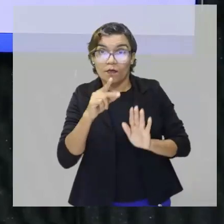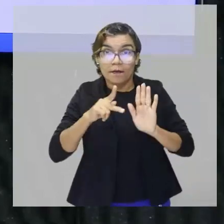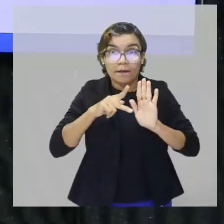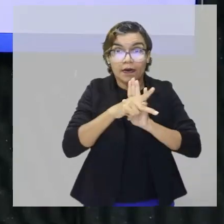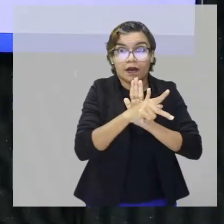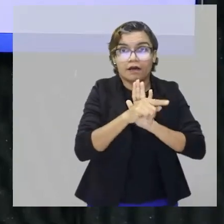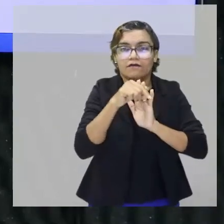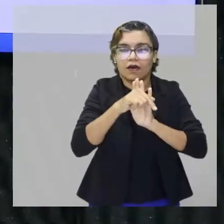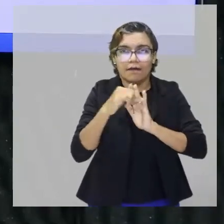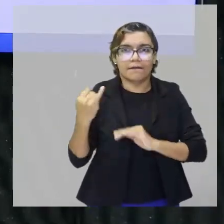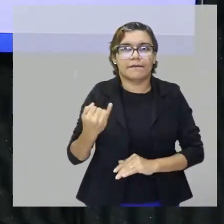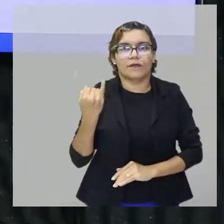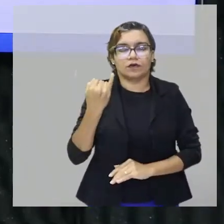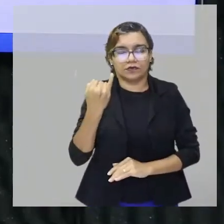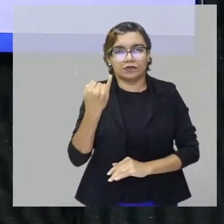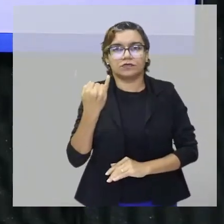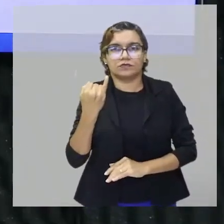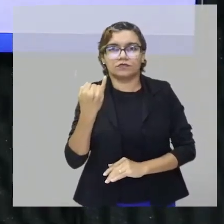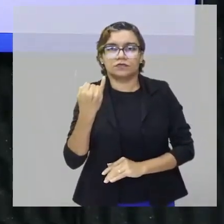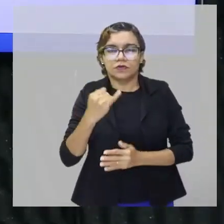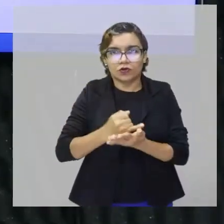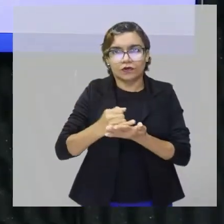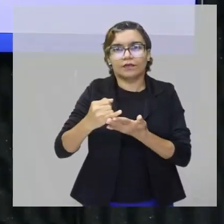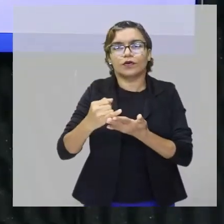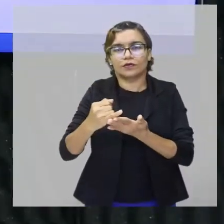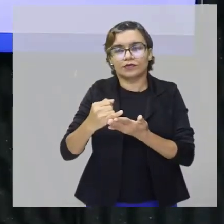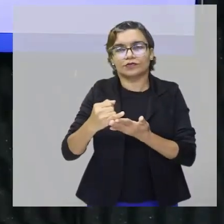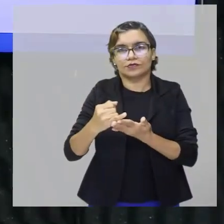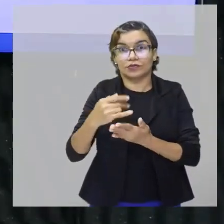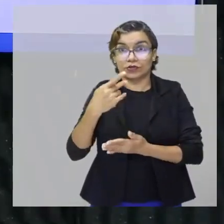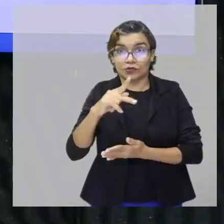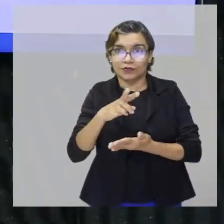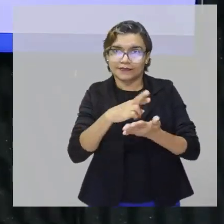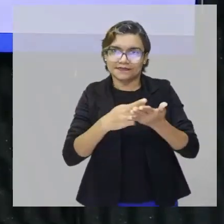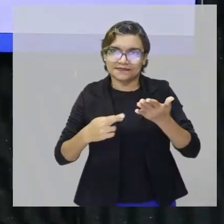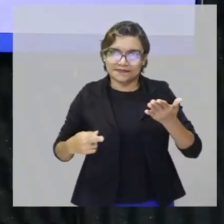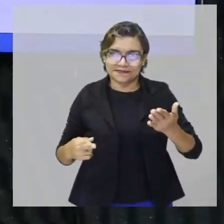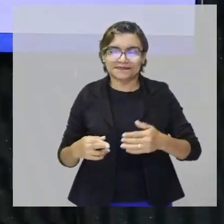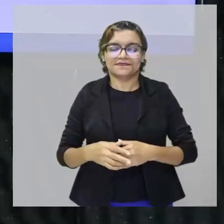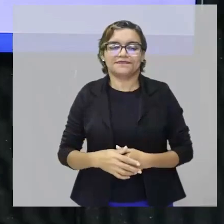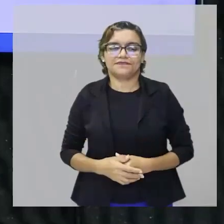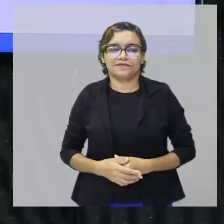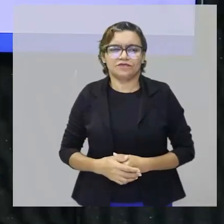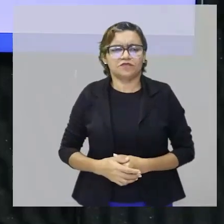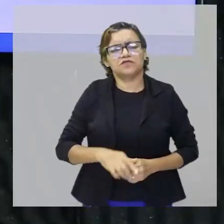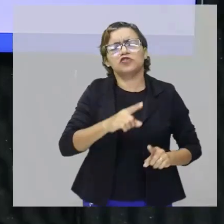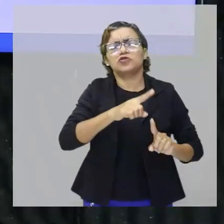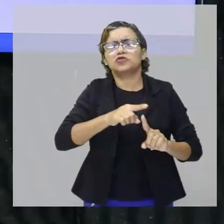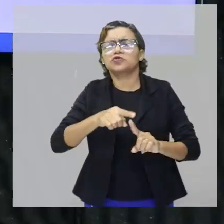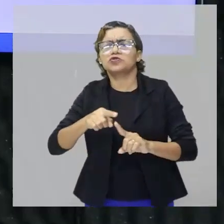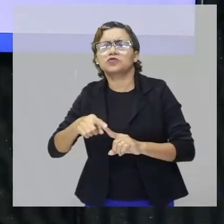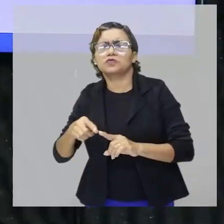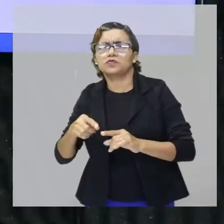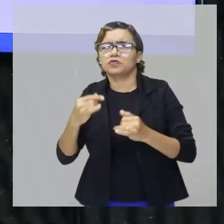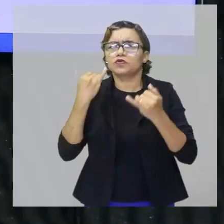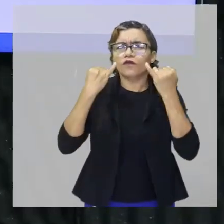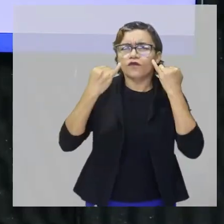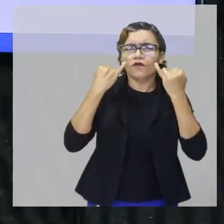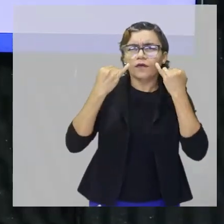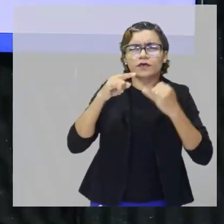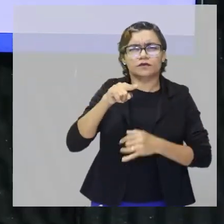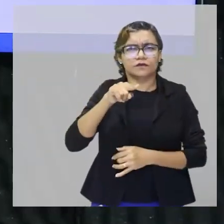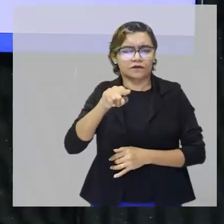é o ideal para fazer a introdução da sua redação. E que tipos de informações você